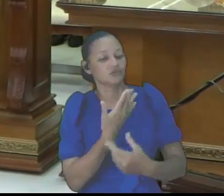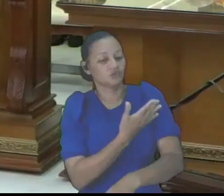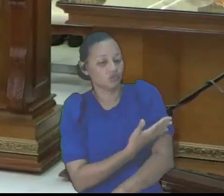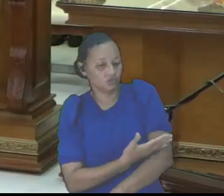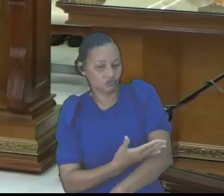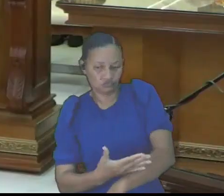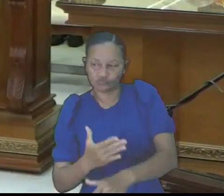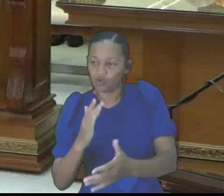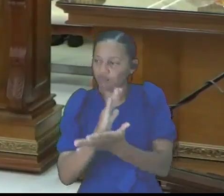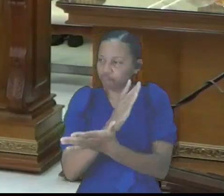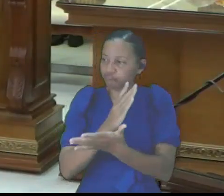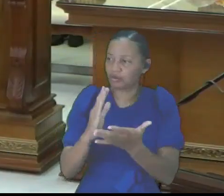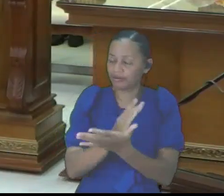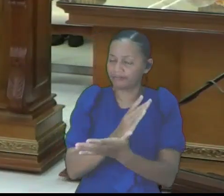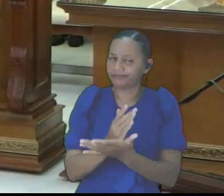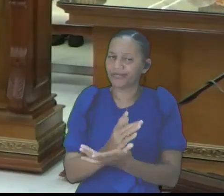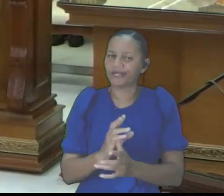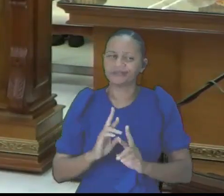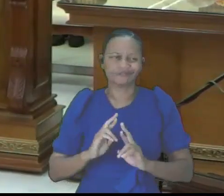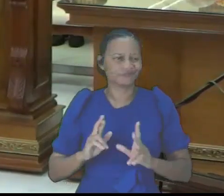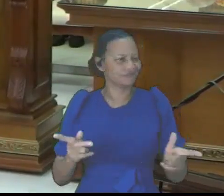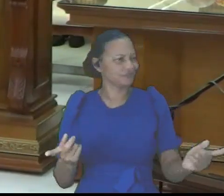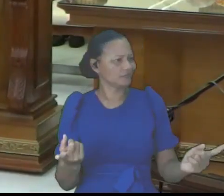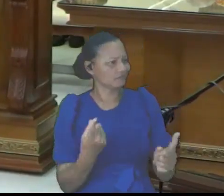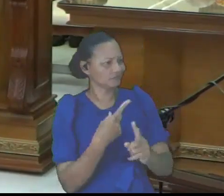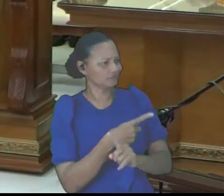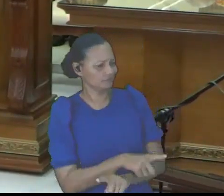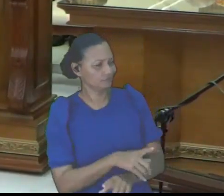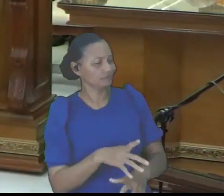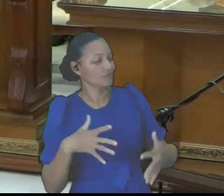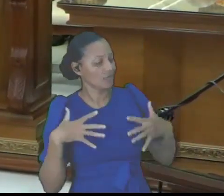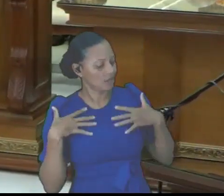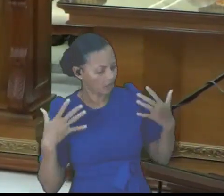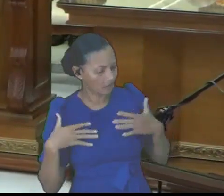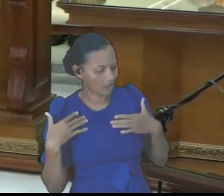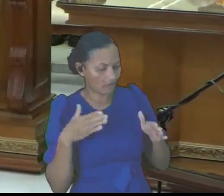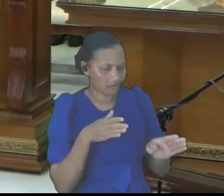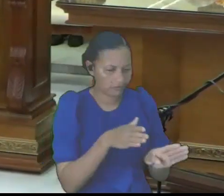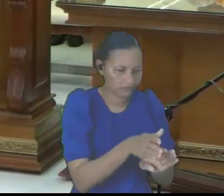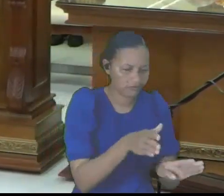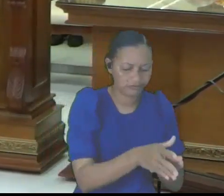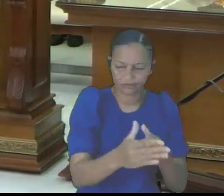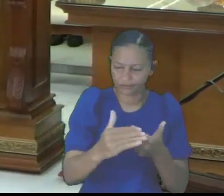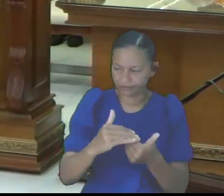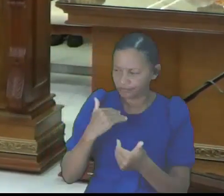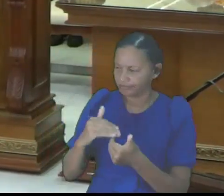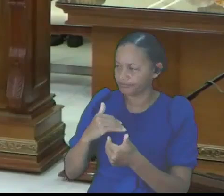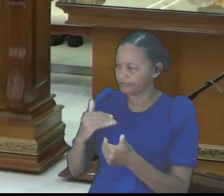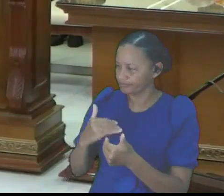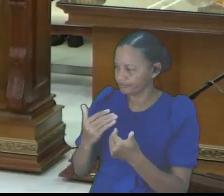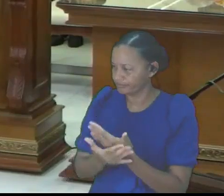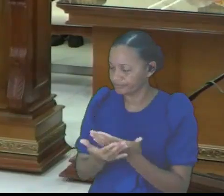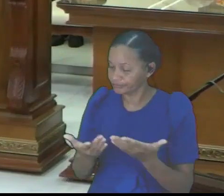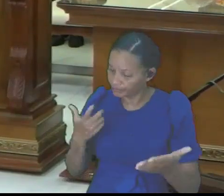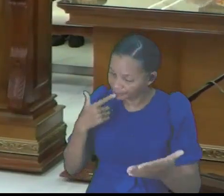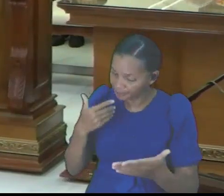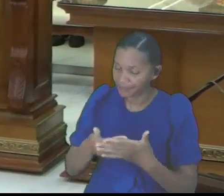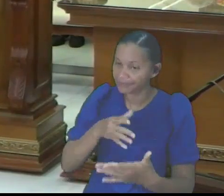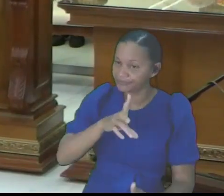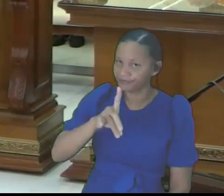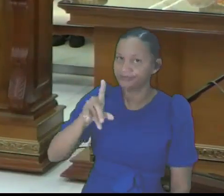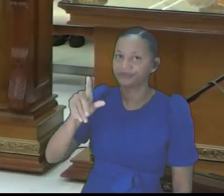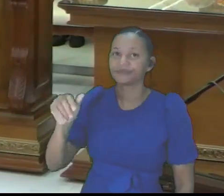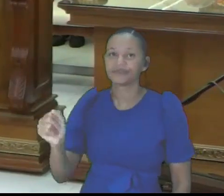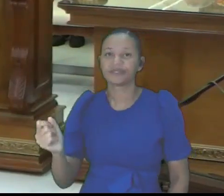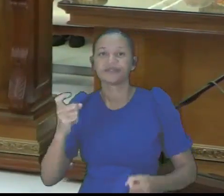de alguns, mas pelo contrário, animemo-nos uns aos outros, quanto mais vedes que o dia se aproxima. O dia